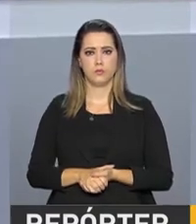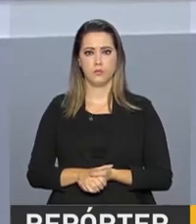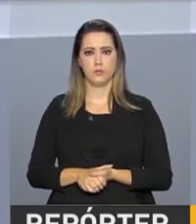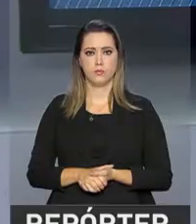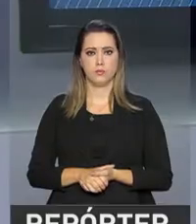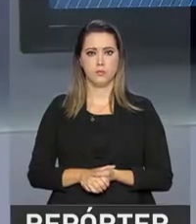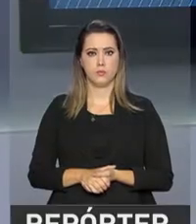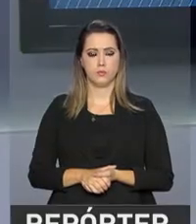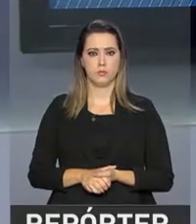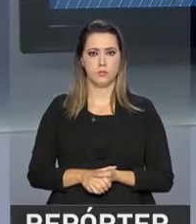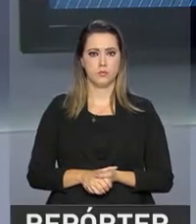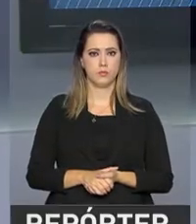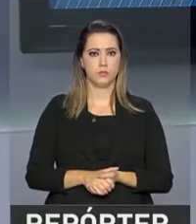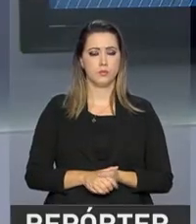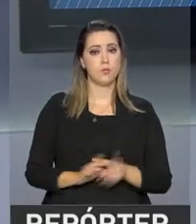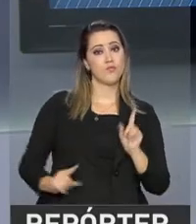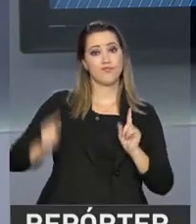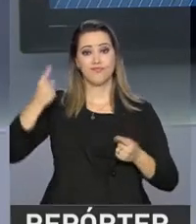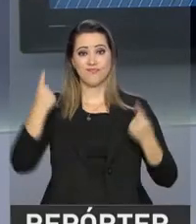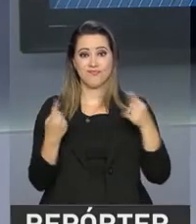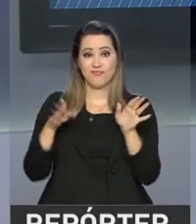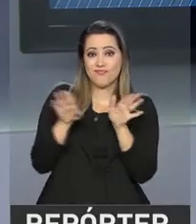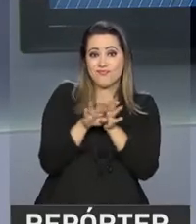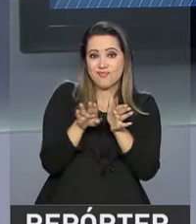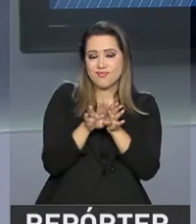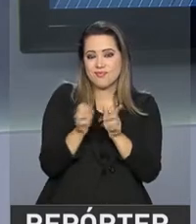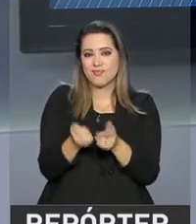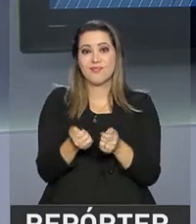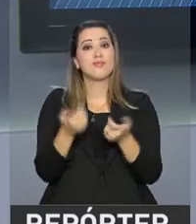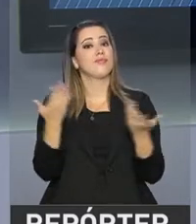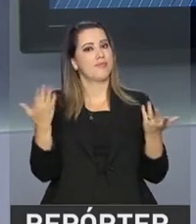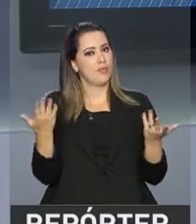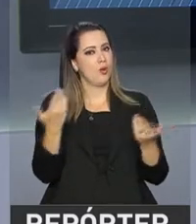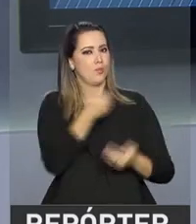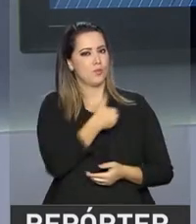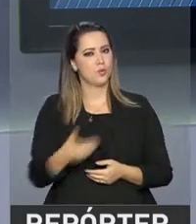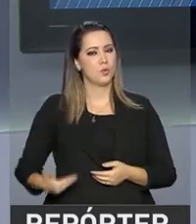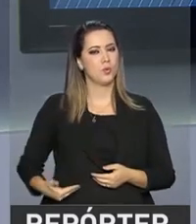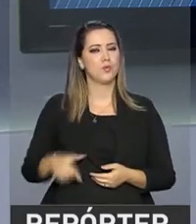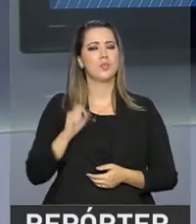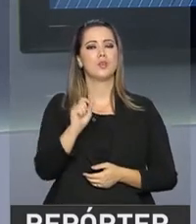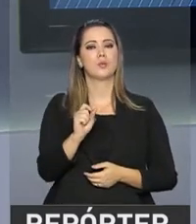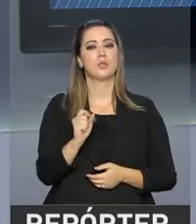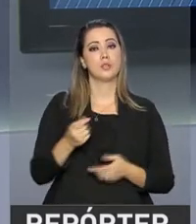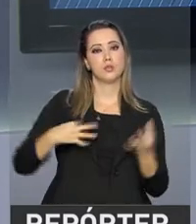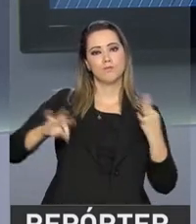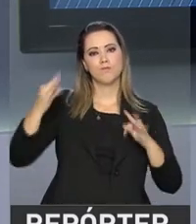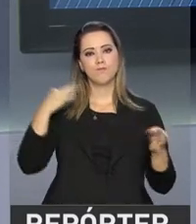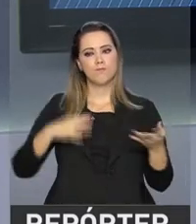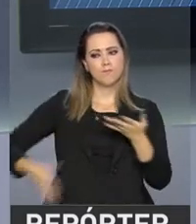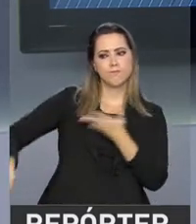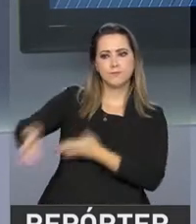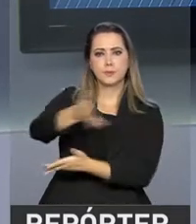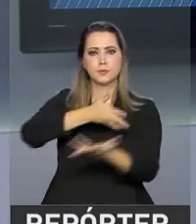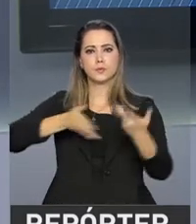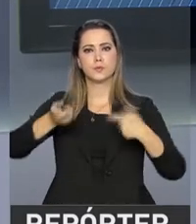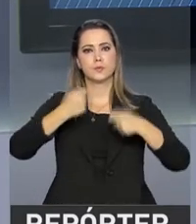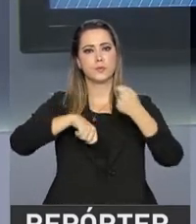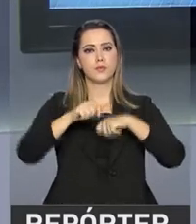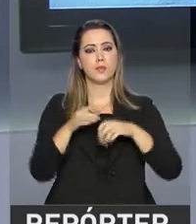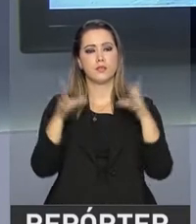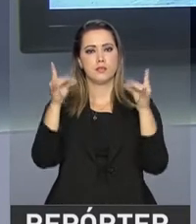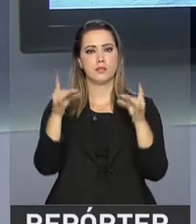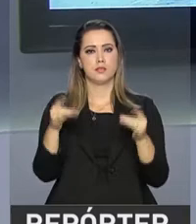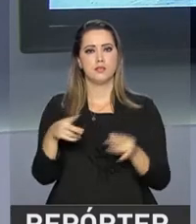www.correios.com.br. Carnaval chegando e a expectativa do governo é de que os turistas movimentem a economia. Quem tem esses dados